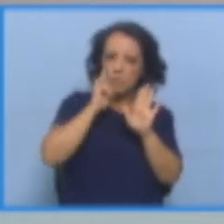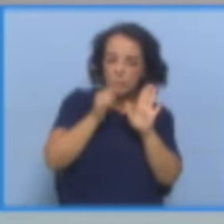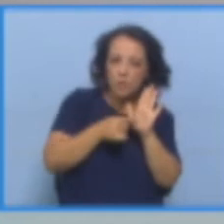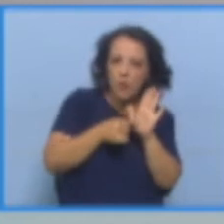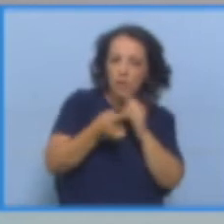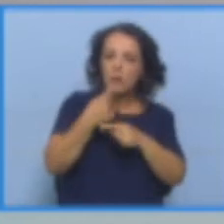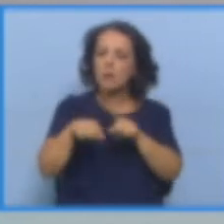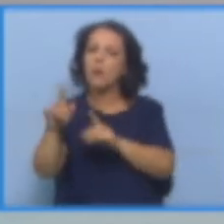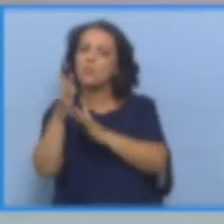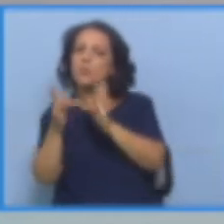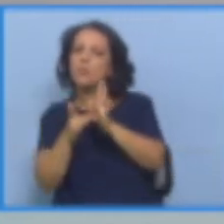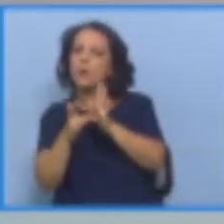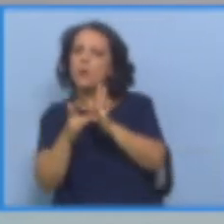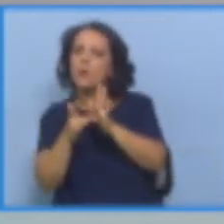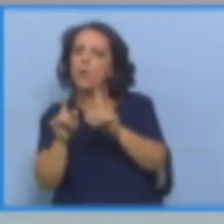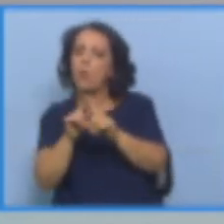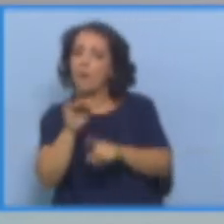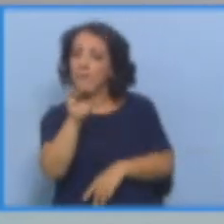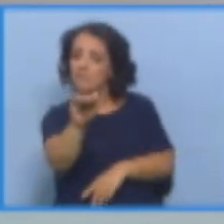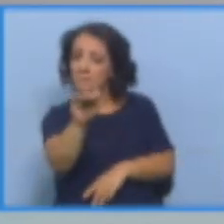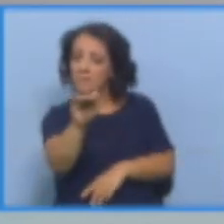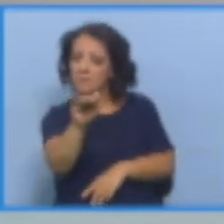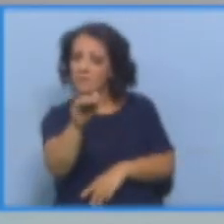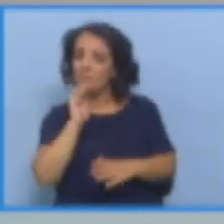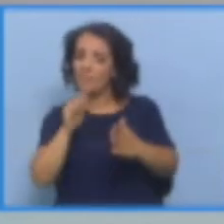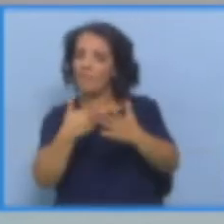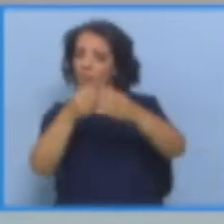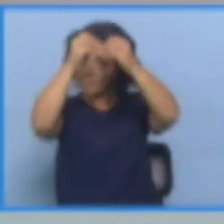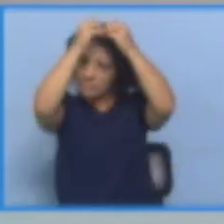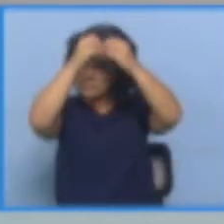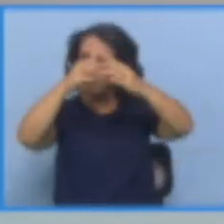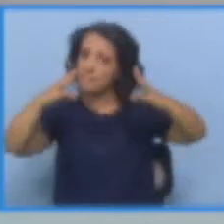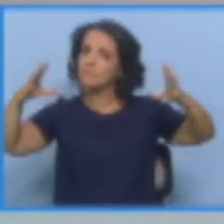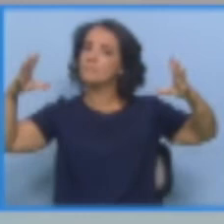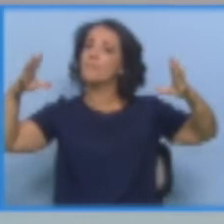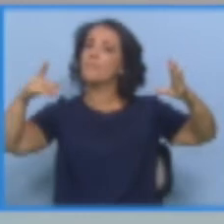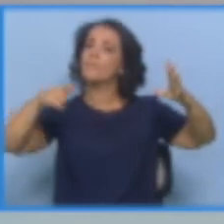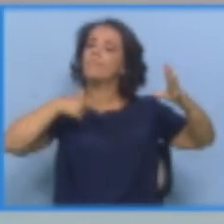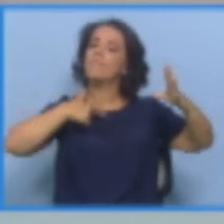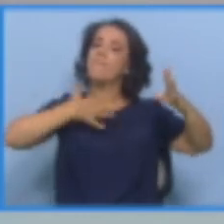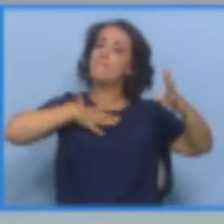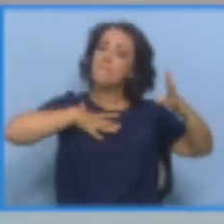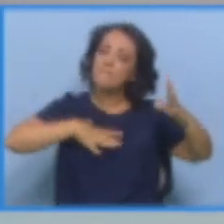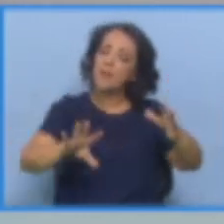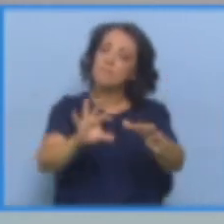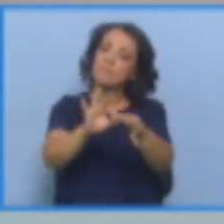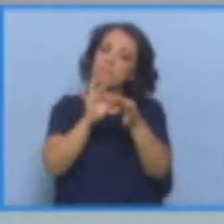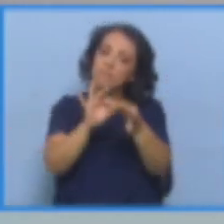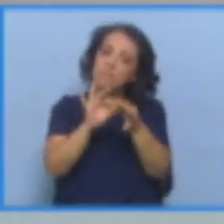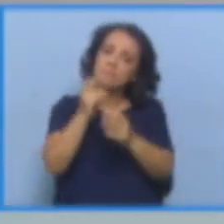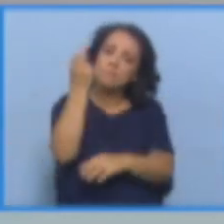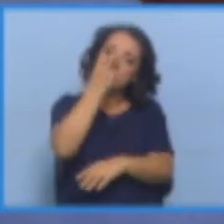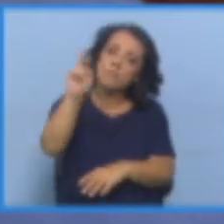faz neste caso é claramente para lhes mostrar o horizonte que Deus deseja, ou da fidelidade, do amor mútuo.